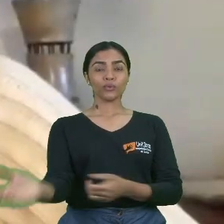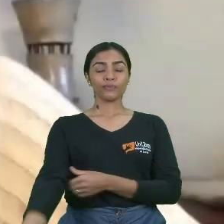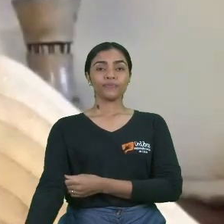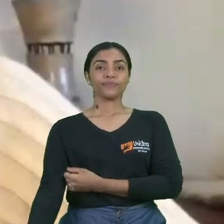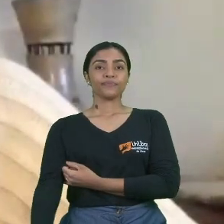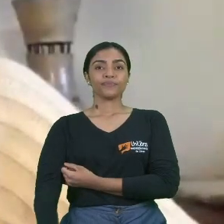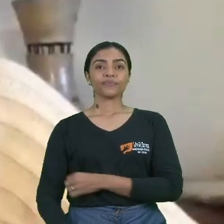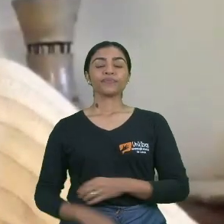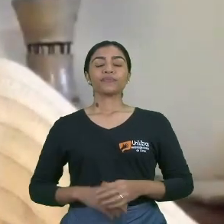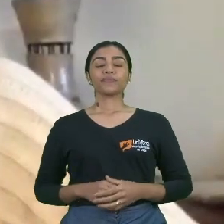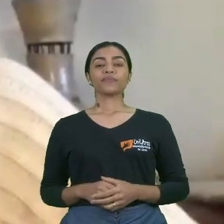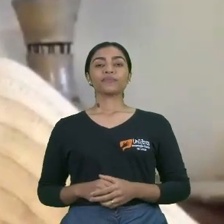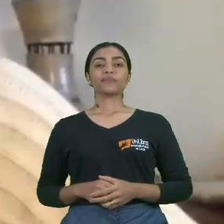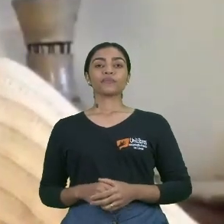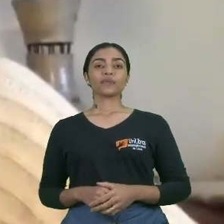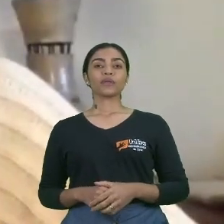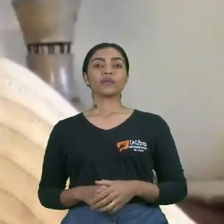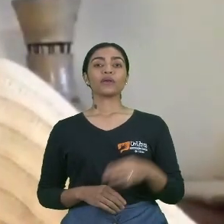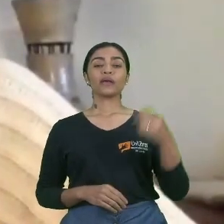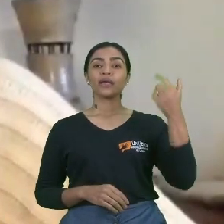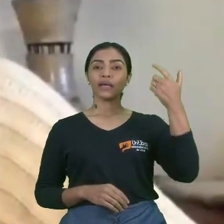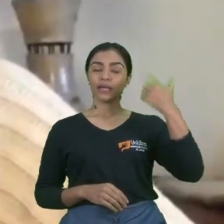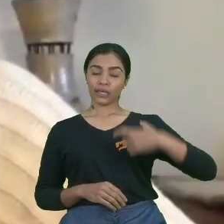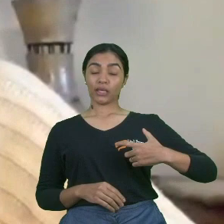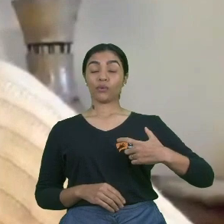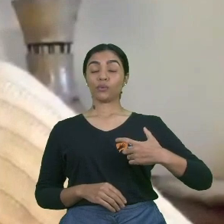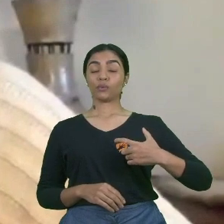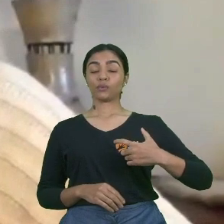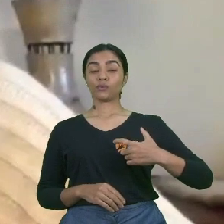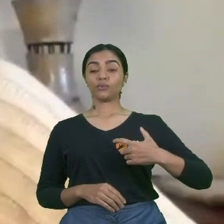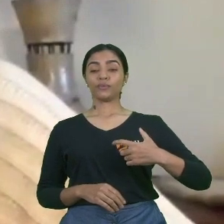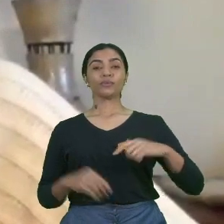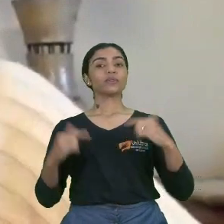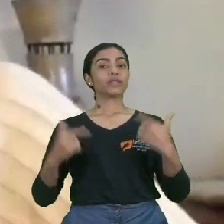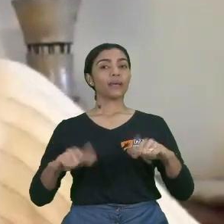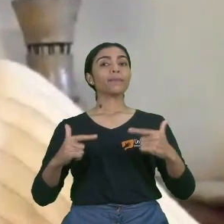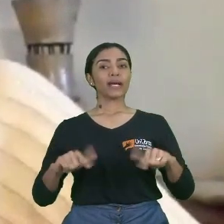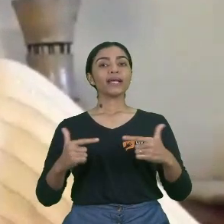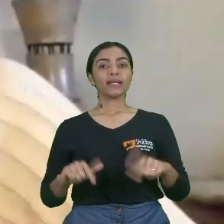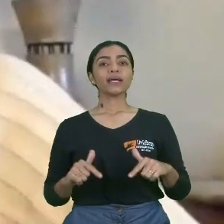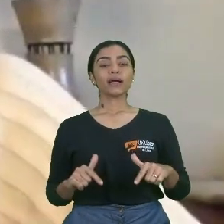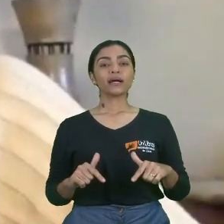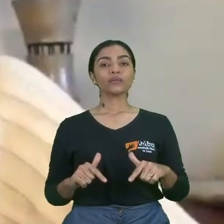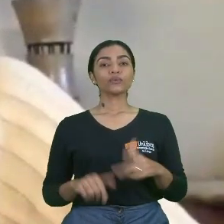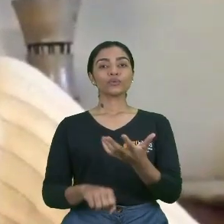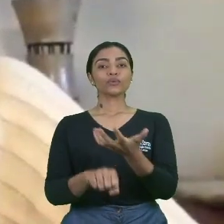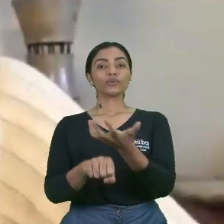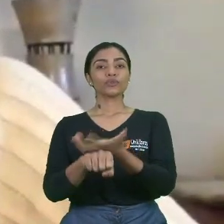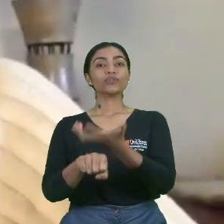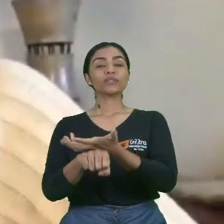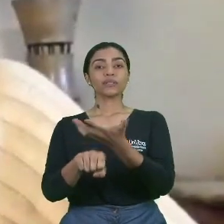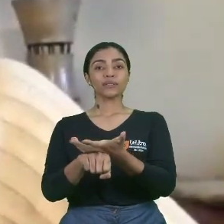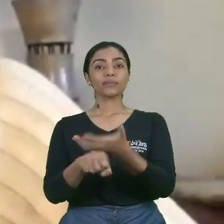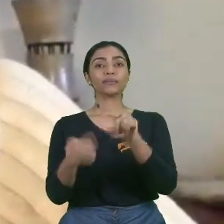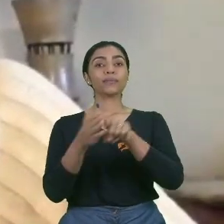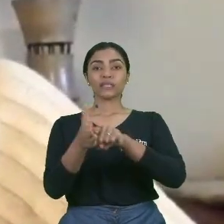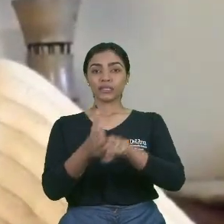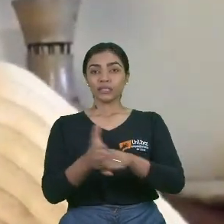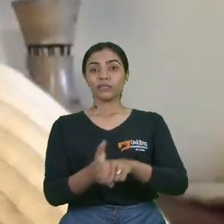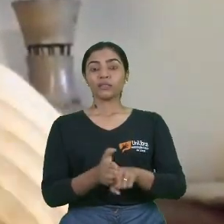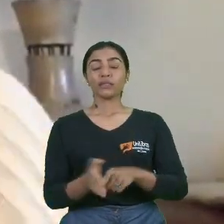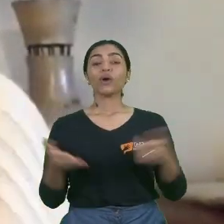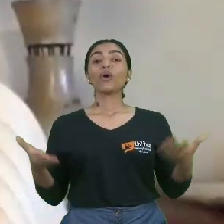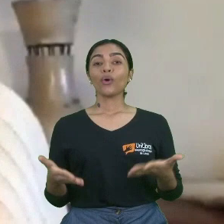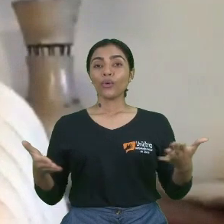Então é eu estou trabalhando inclusive com disciplina de pesquisa hoje